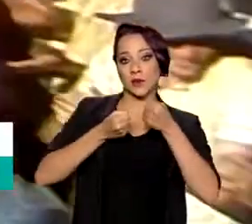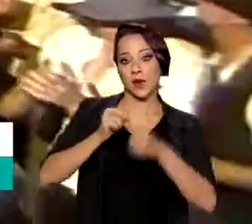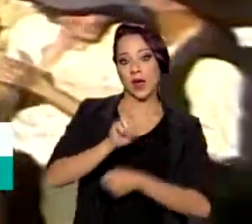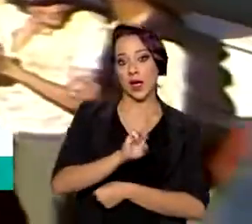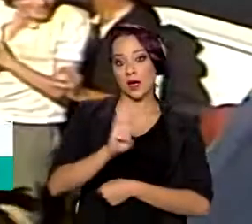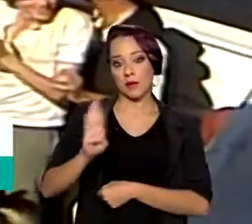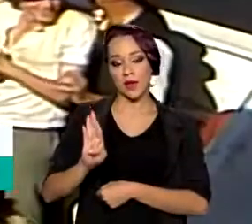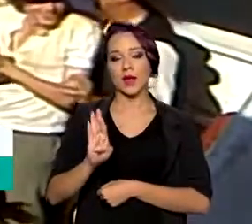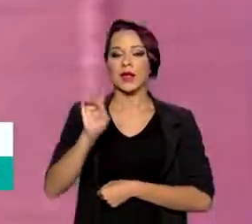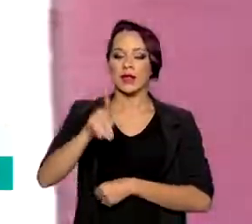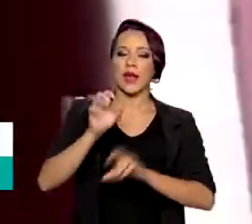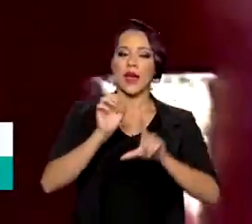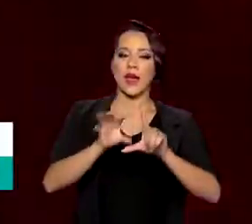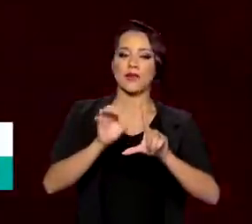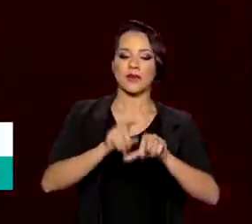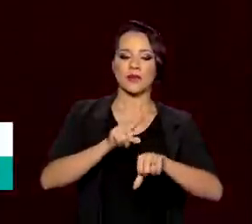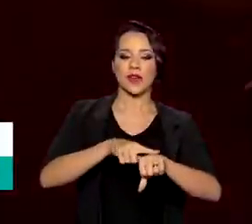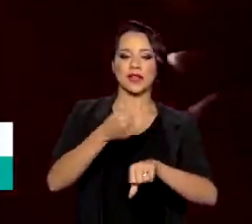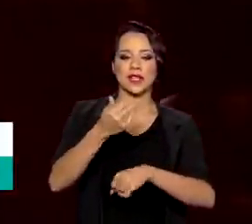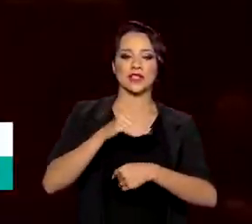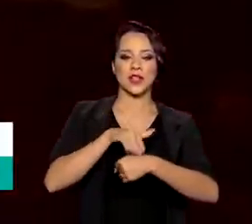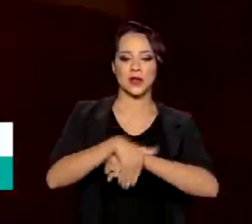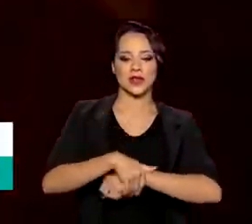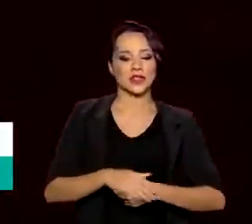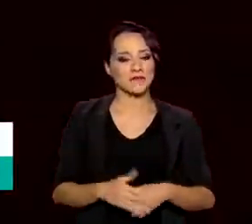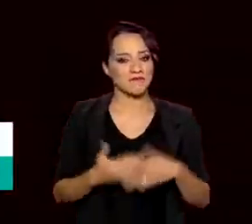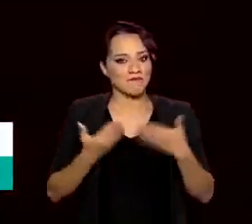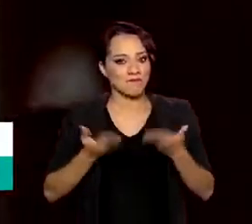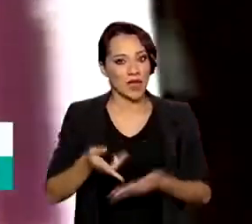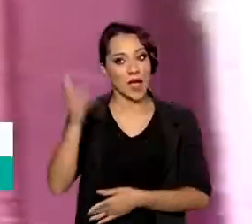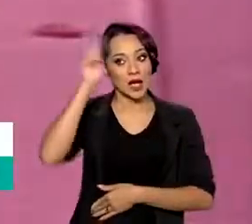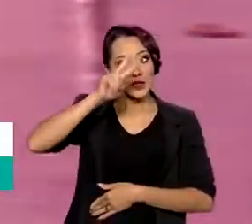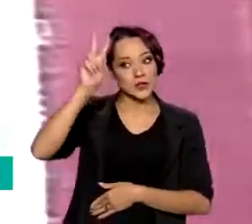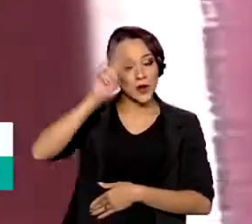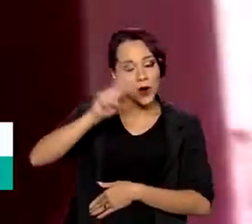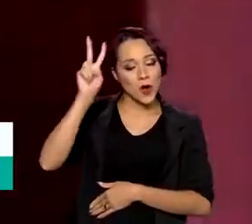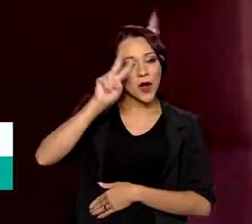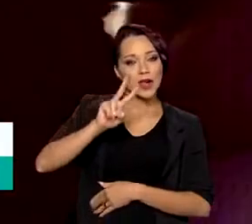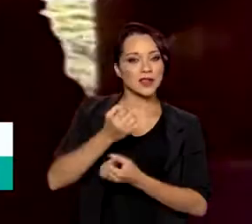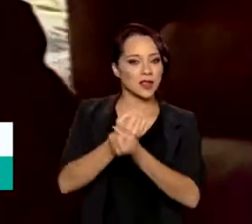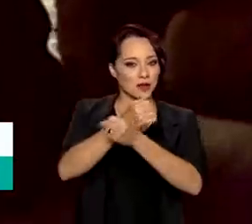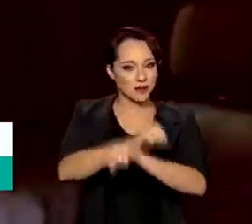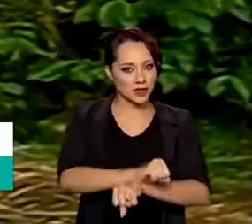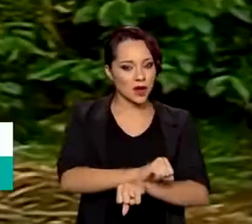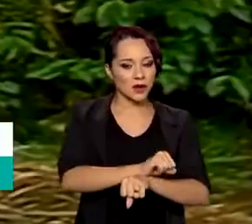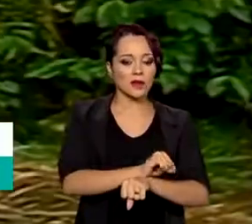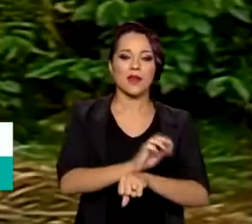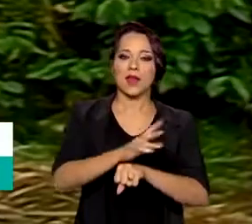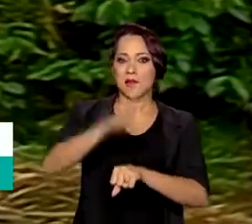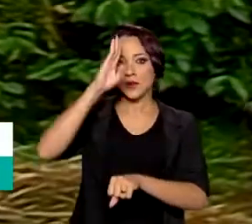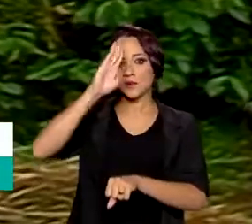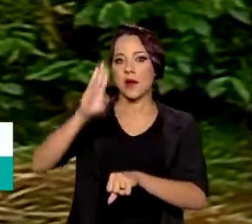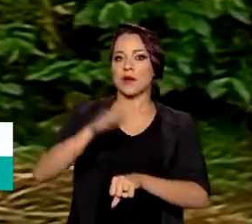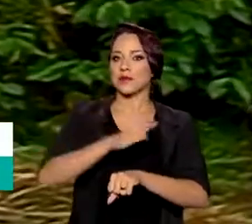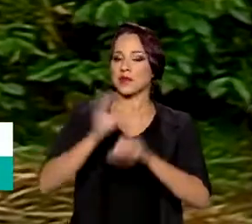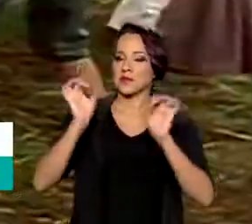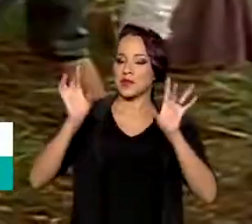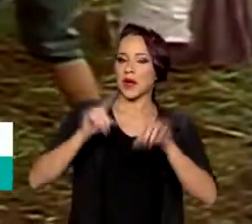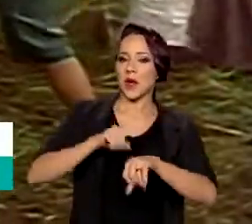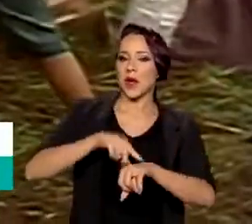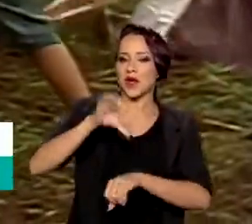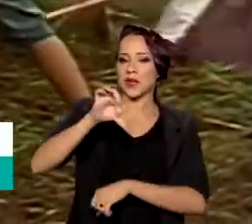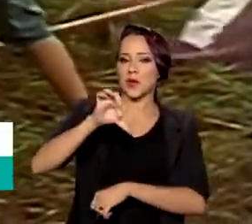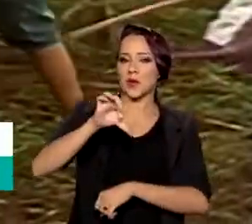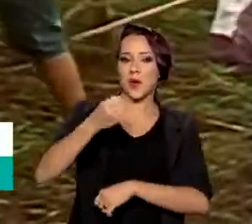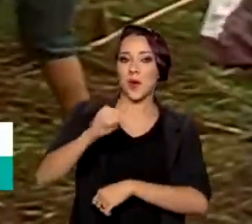Brasil, que é transmitido ao vivo às 7 da noite. Enquanto a histórica produção A Escrava Isaura é a atração da Faixa Nobre, às 8 da